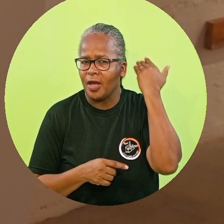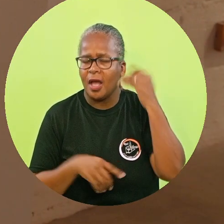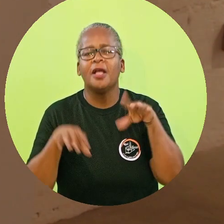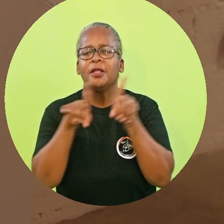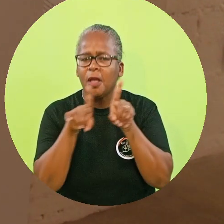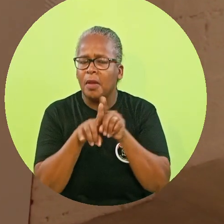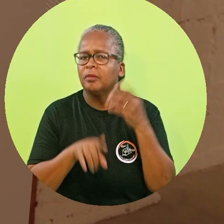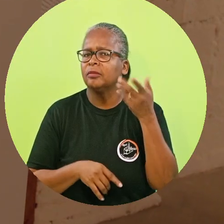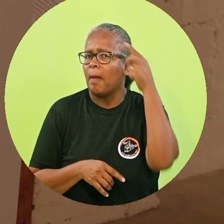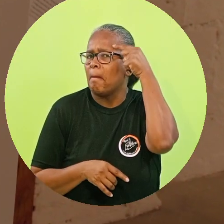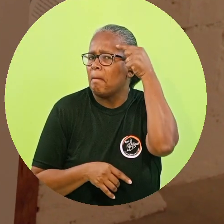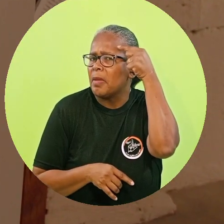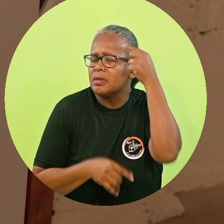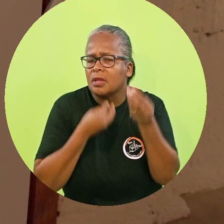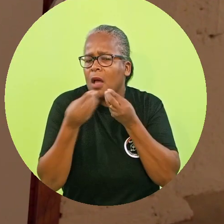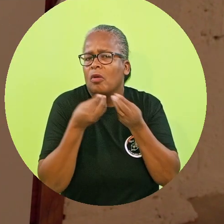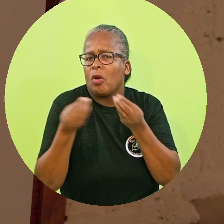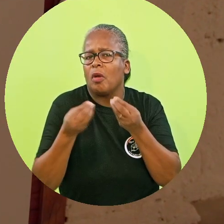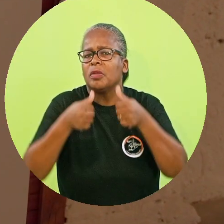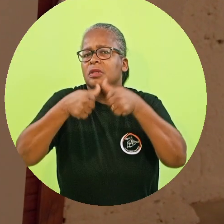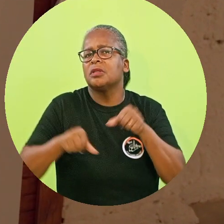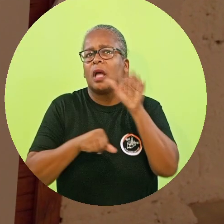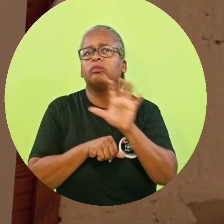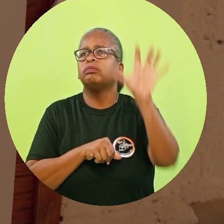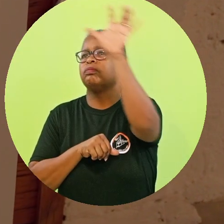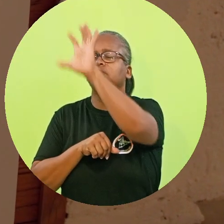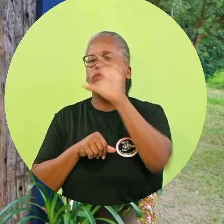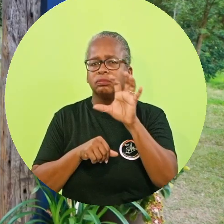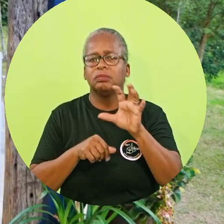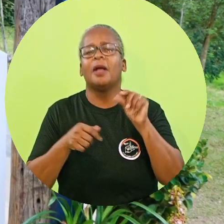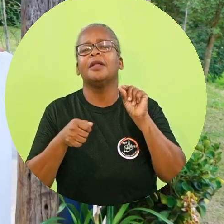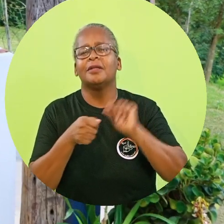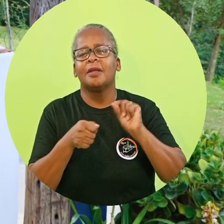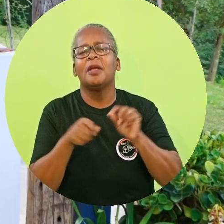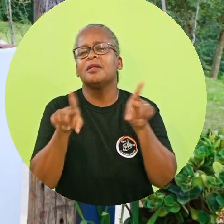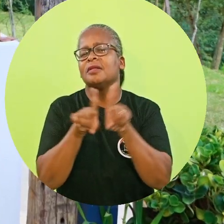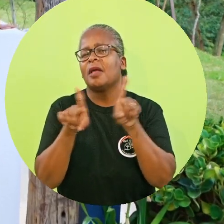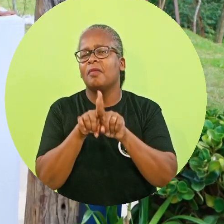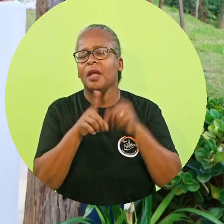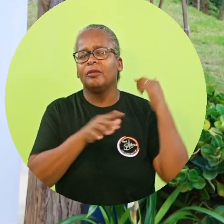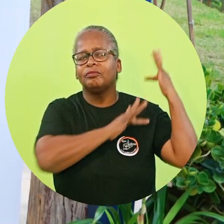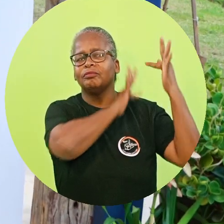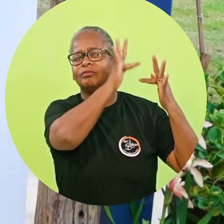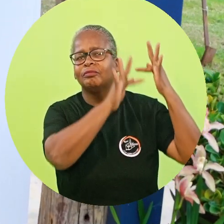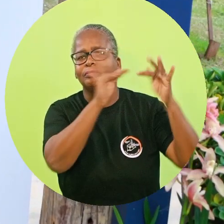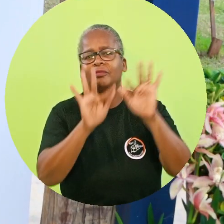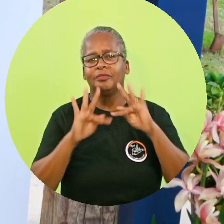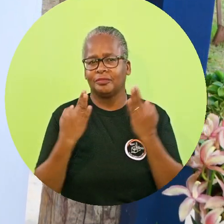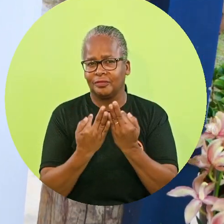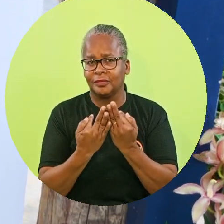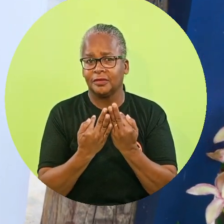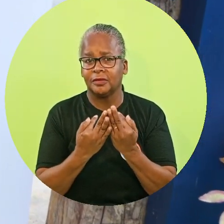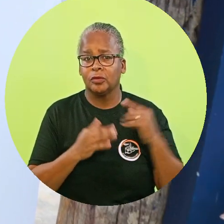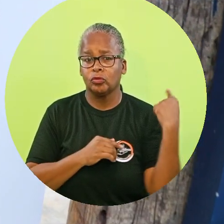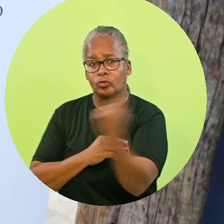emergência climática e a necessidade de resgatar saberes ancestrais. Estamos a 14 quilômetros do centro de São José